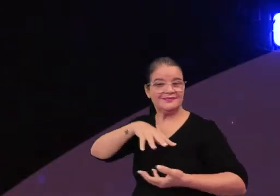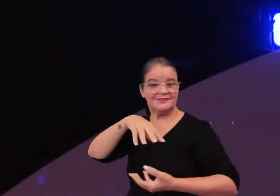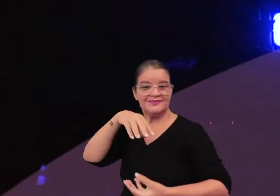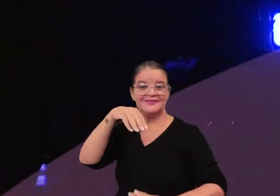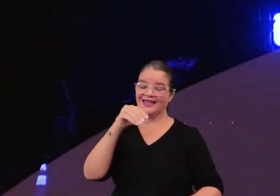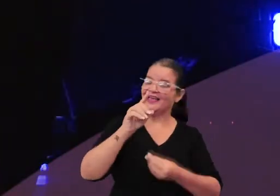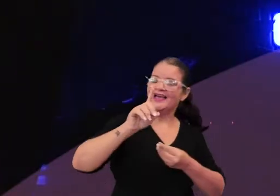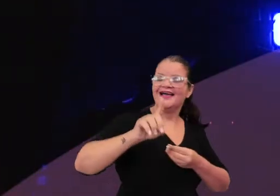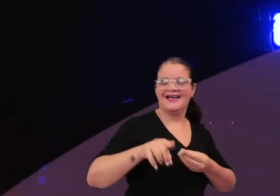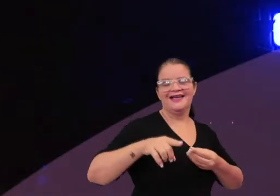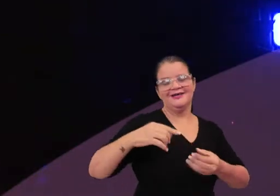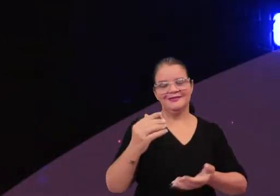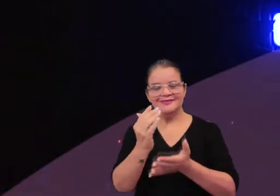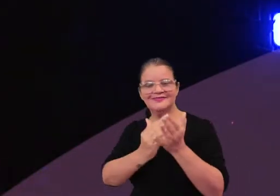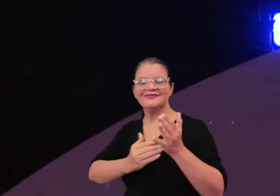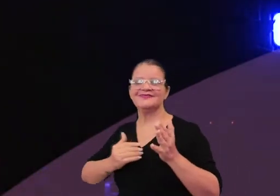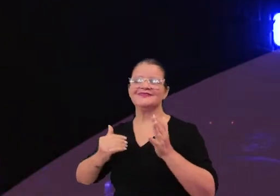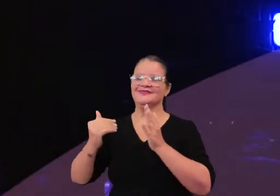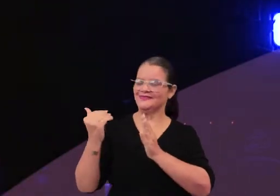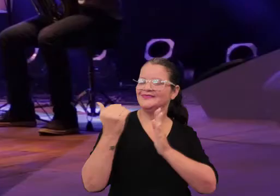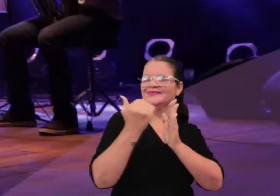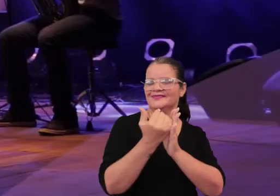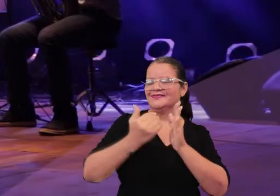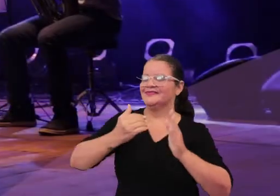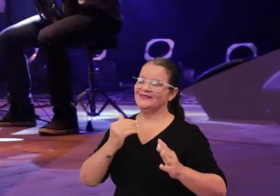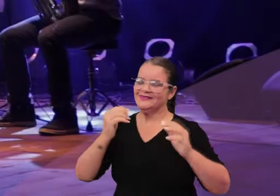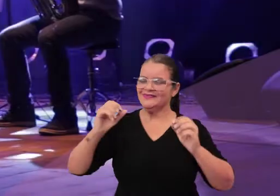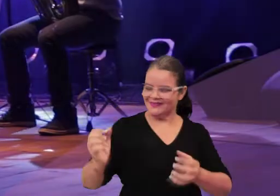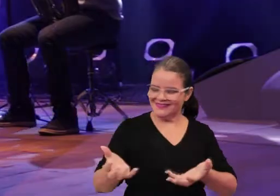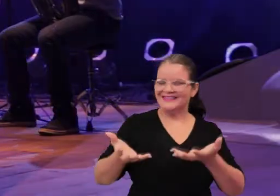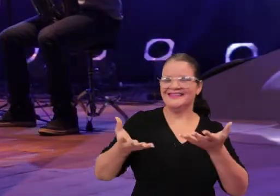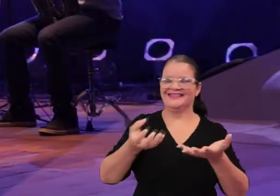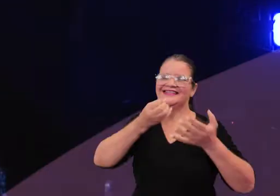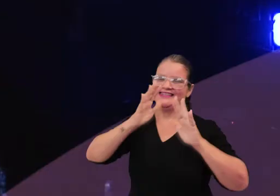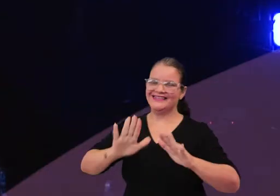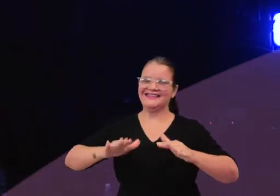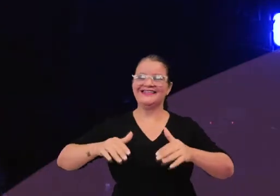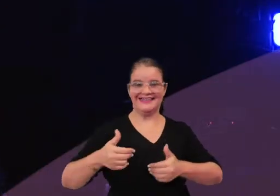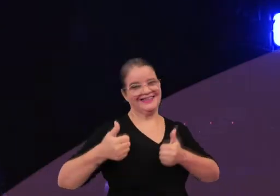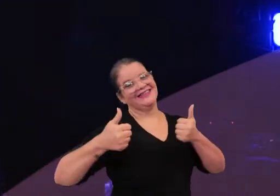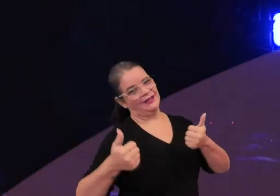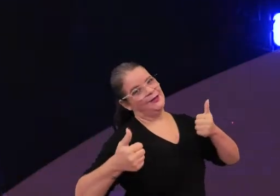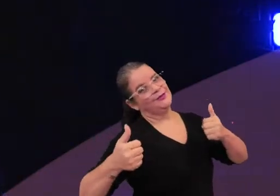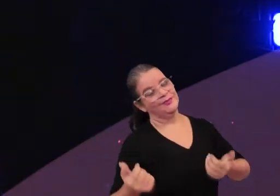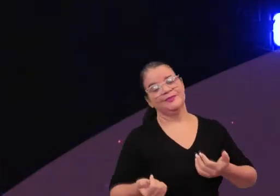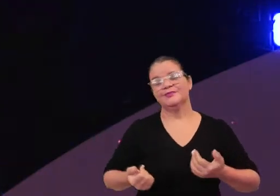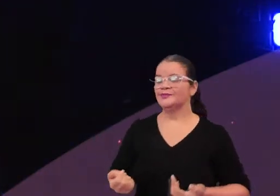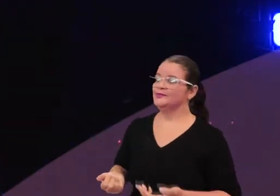E minha alma elevada a um tom muito maior.